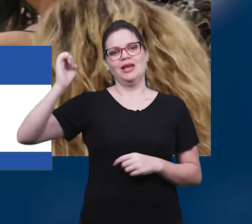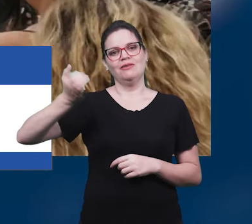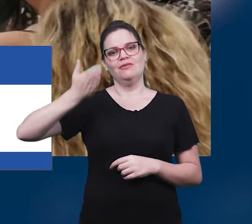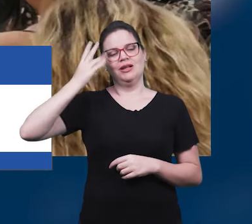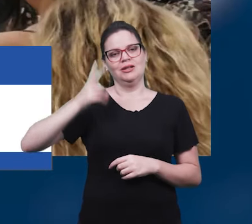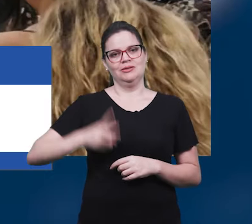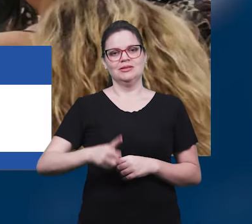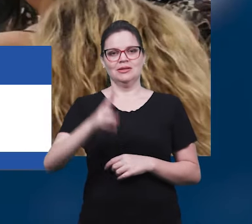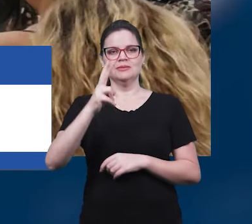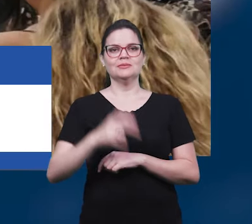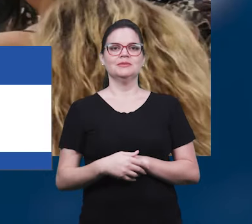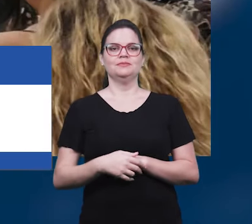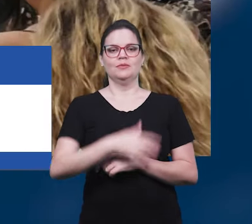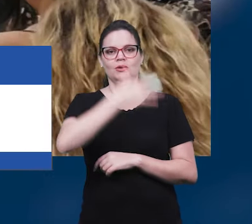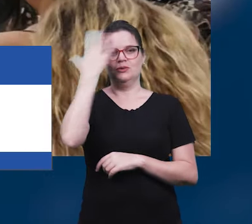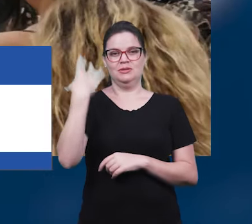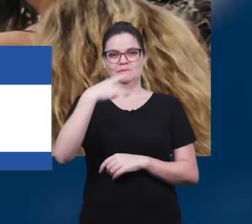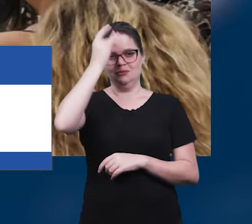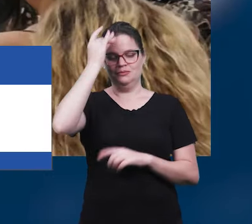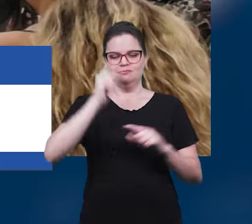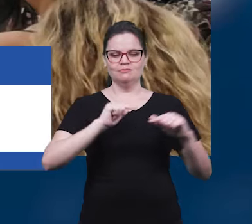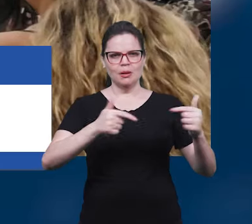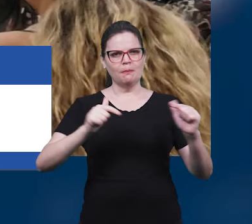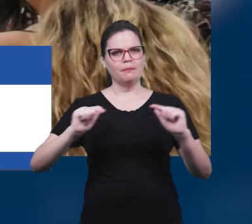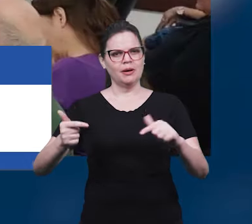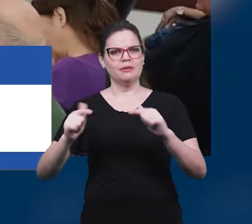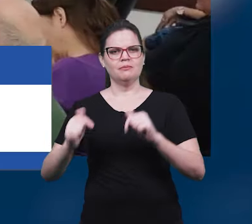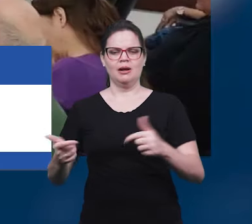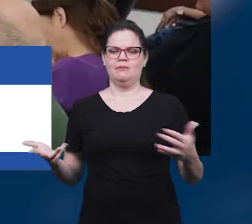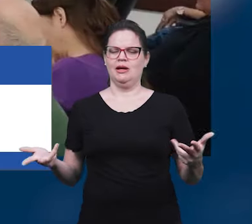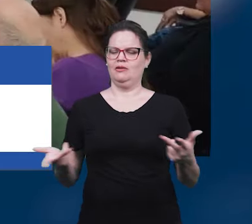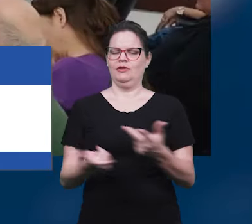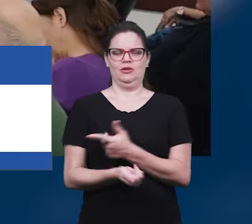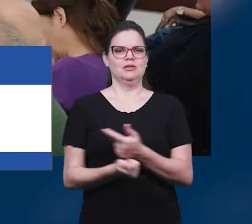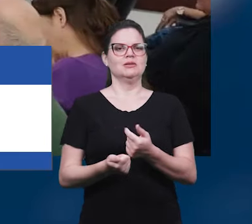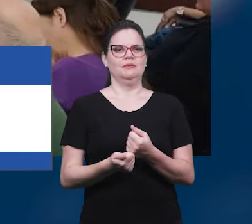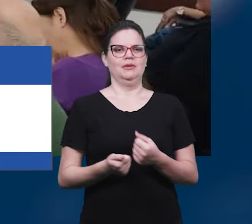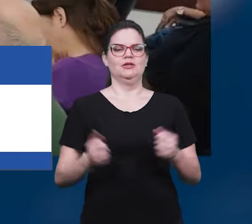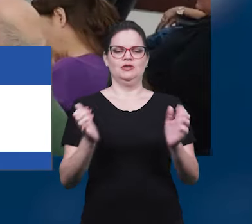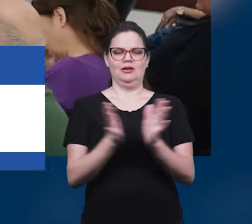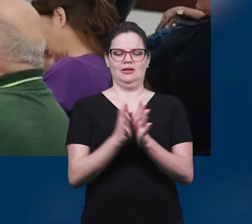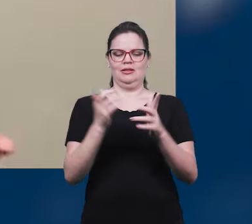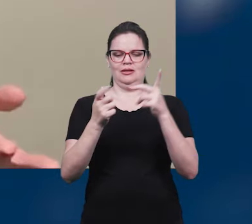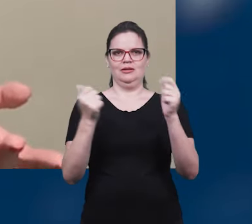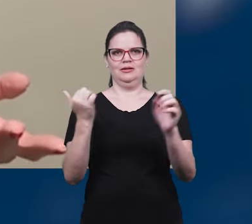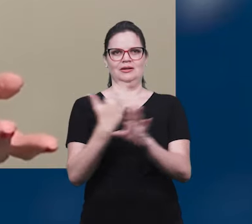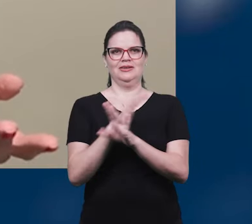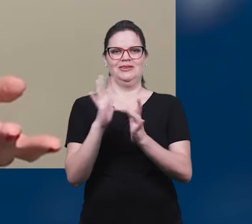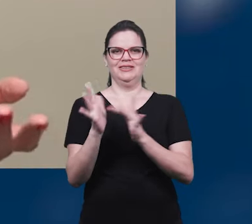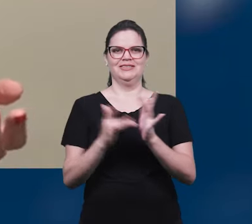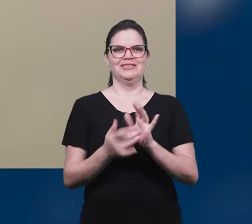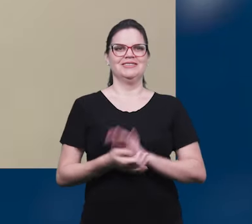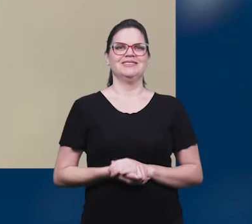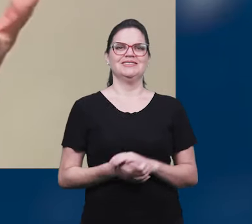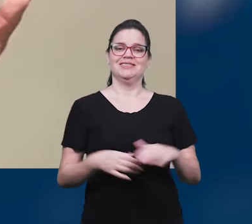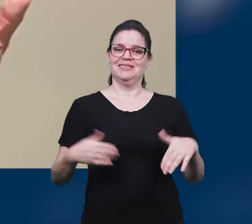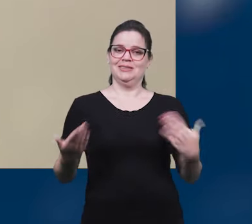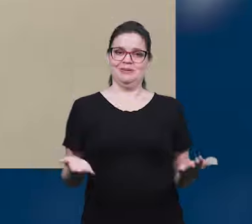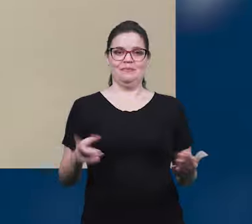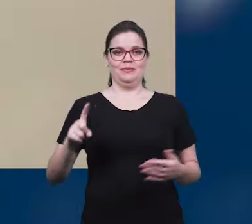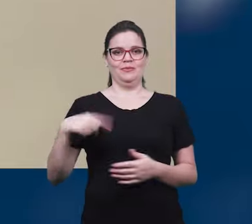igreja o espírito santo agiu e operou no meio do seu povo glória Jesus é isso meus irmãos